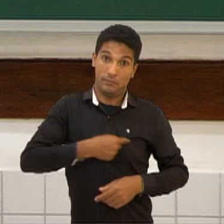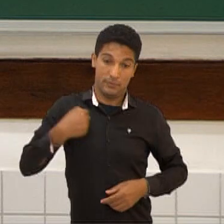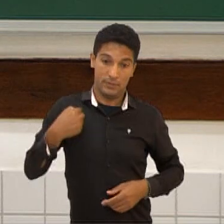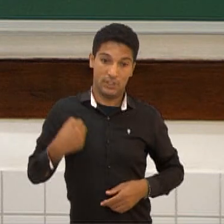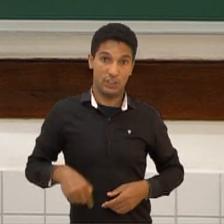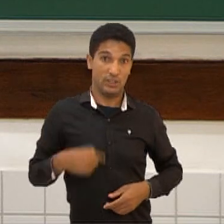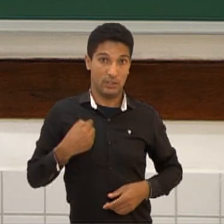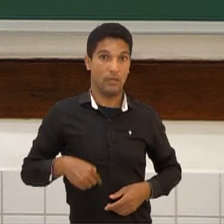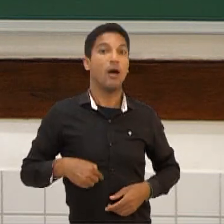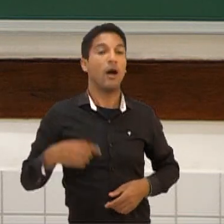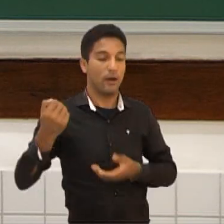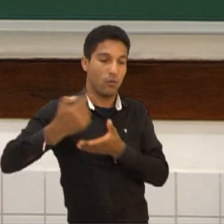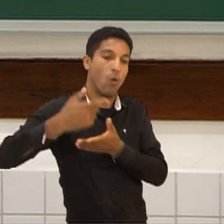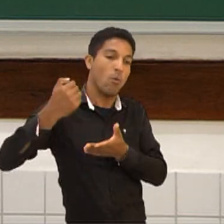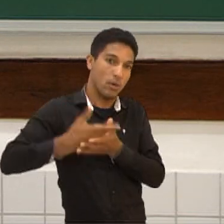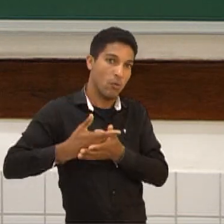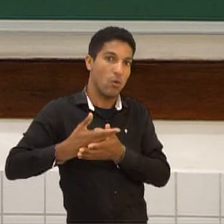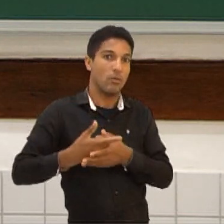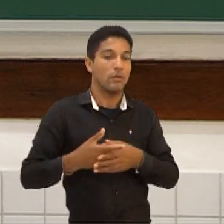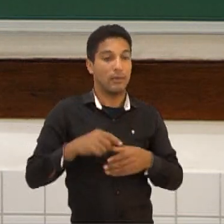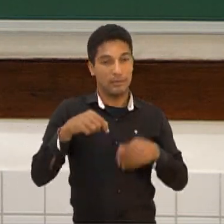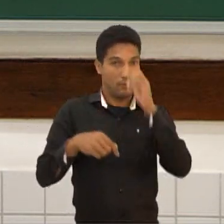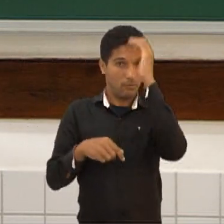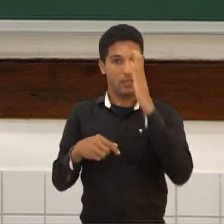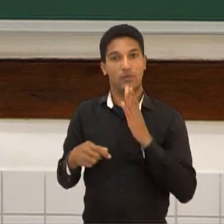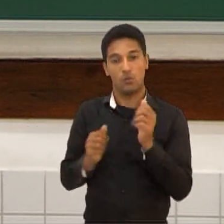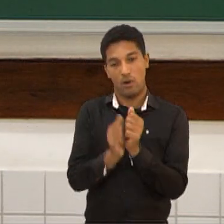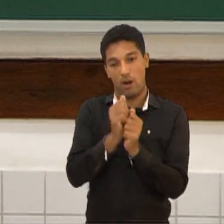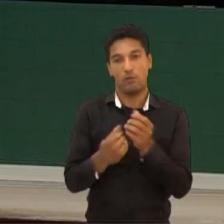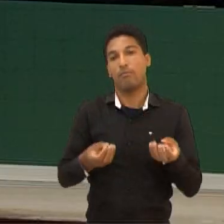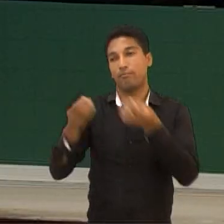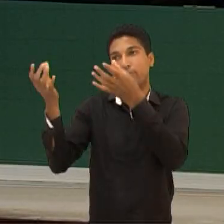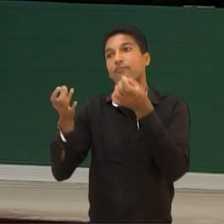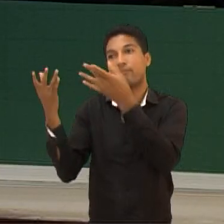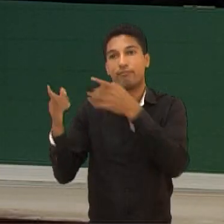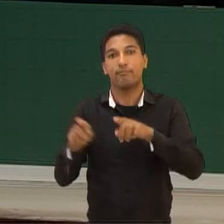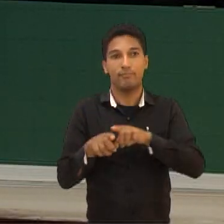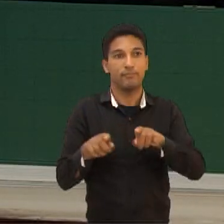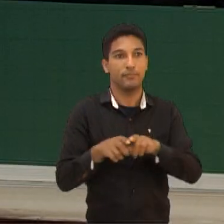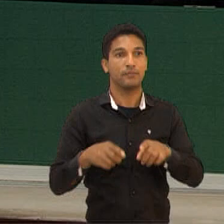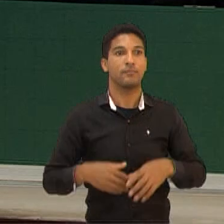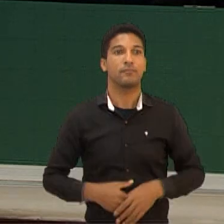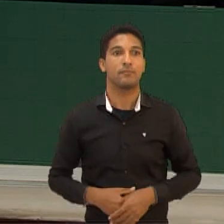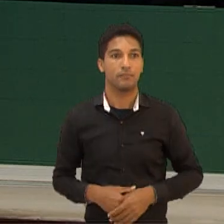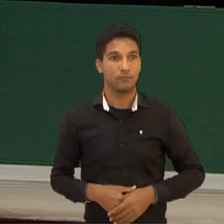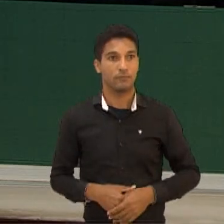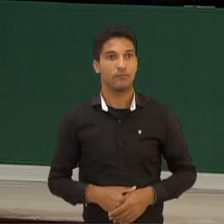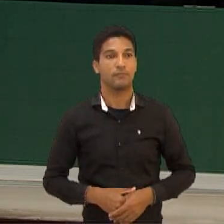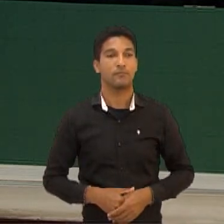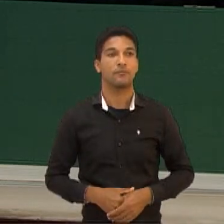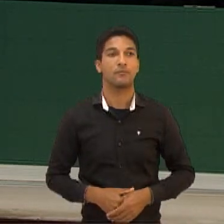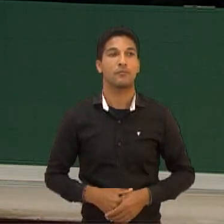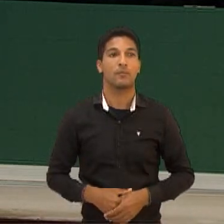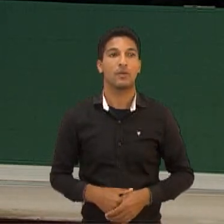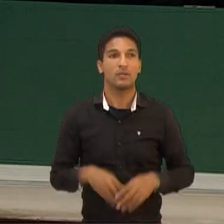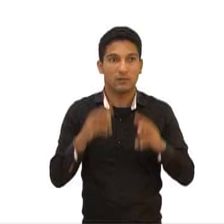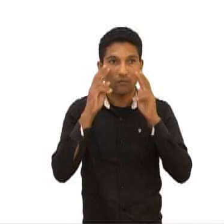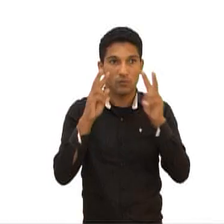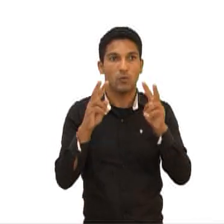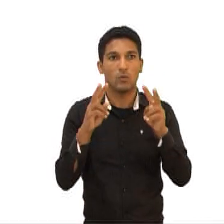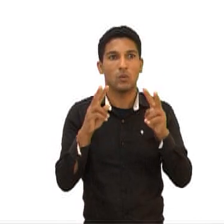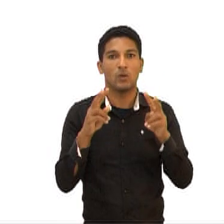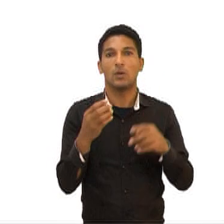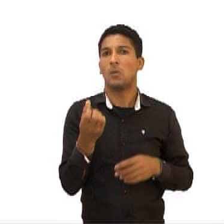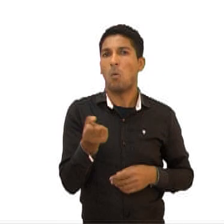os preços acabam subindo. E aqui uma fatinha de um açougue, né? Na China, né? Mas impressionante o número de